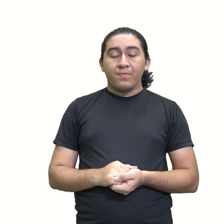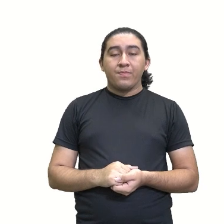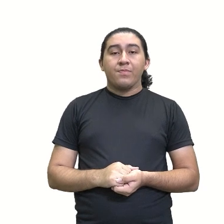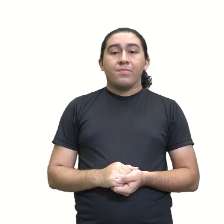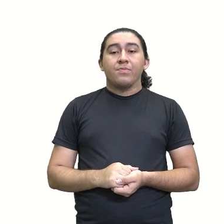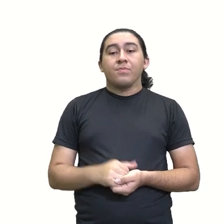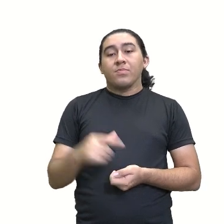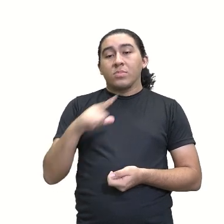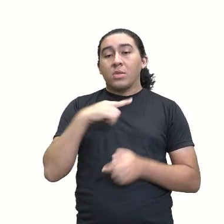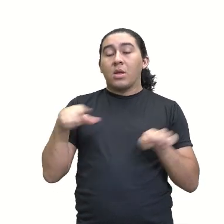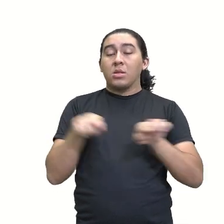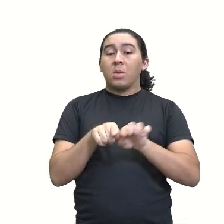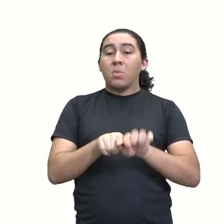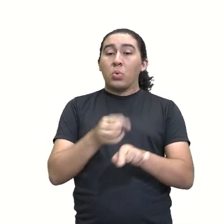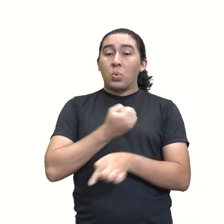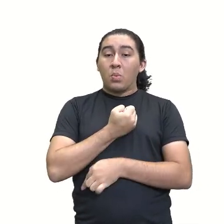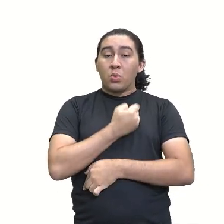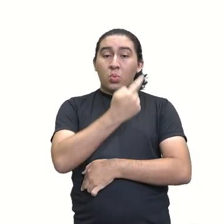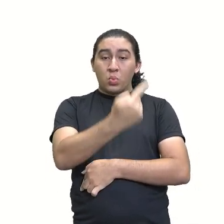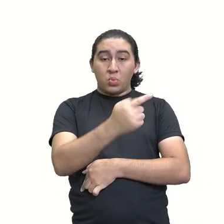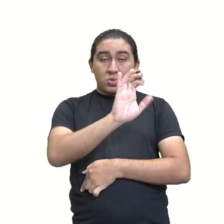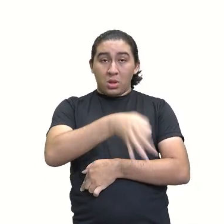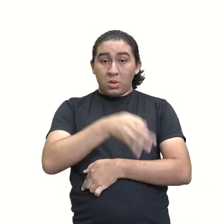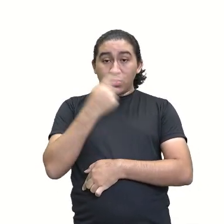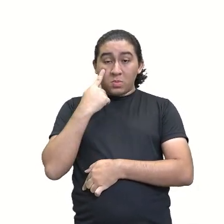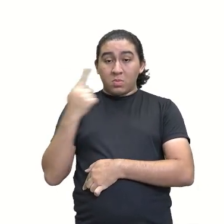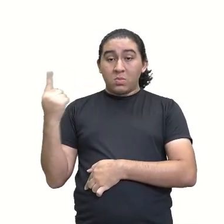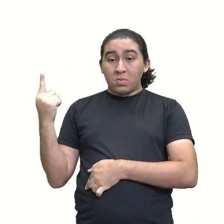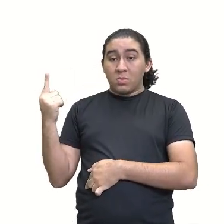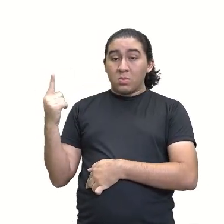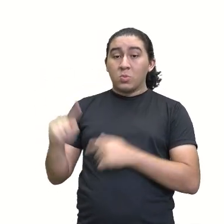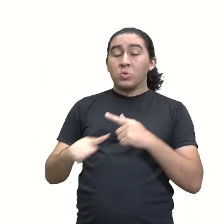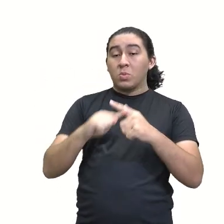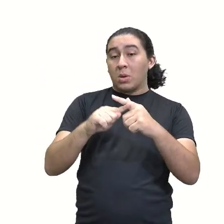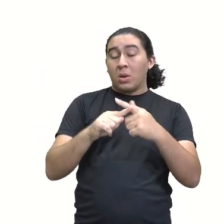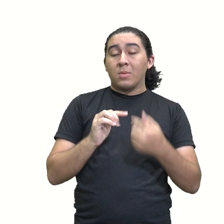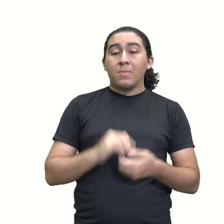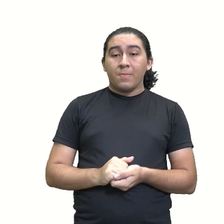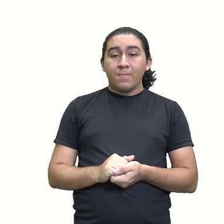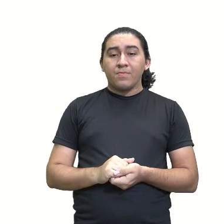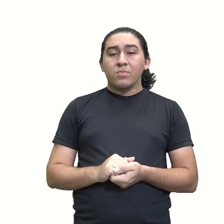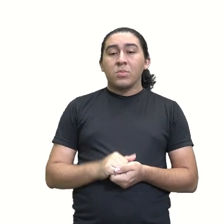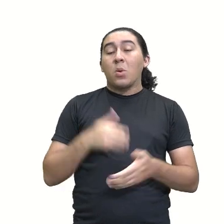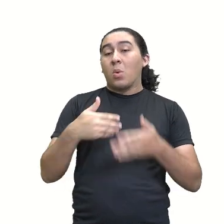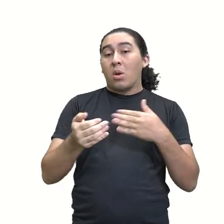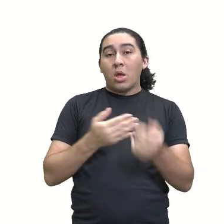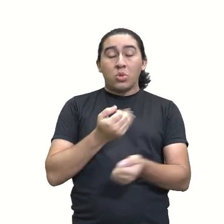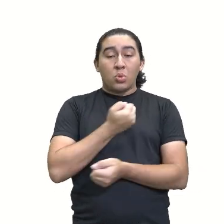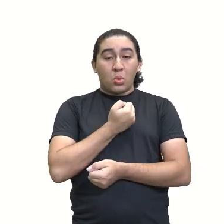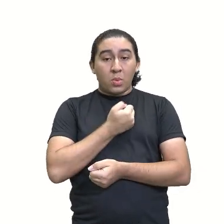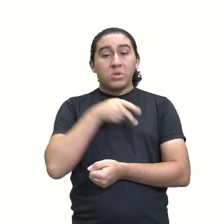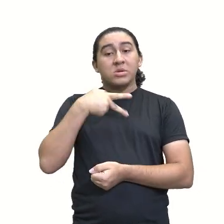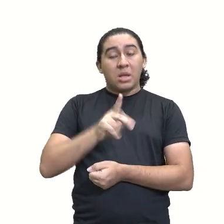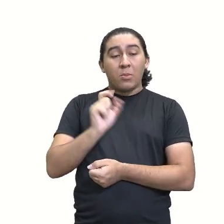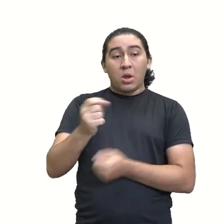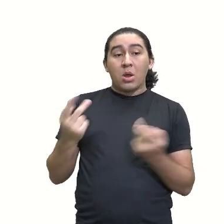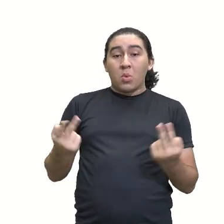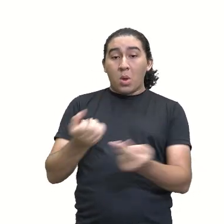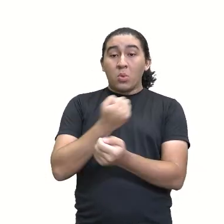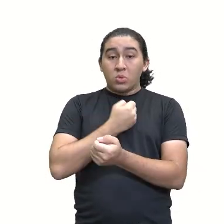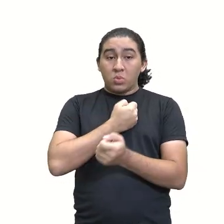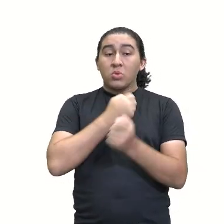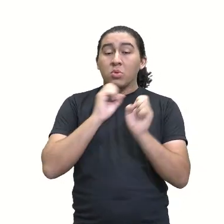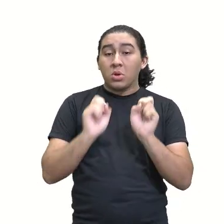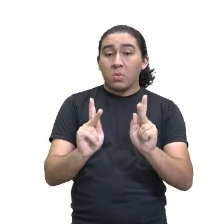Eu tenho aqui o número 1, certo? E um multiplicado por qualquer número é sempre o próprio número,